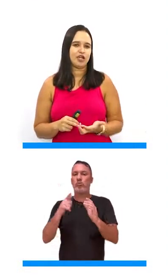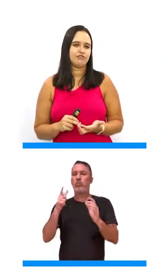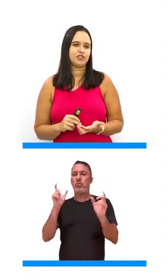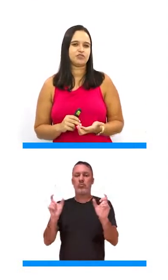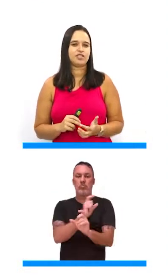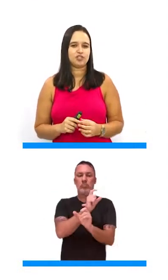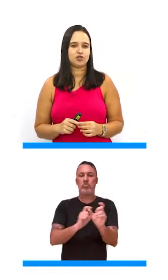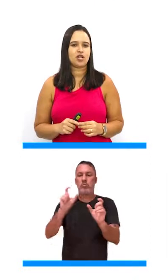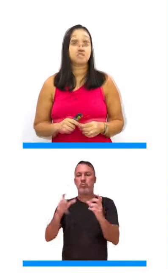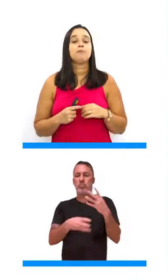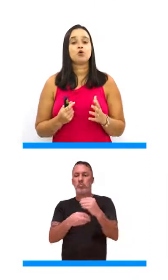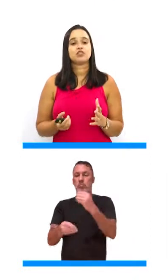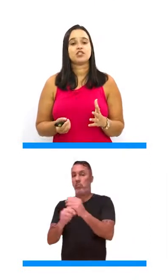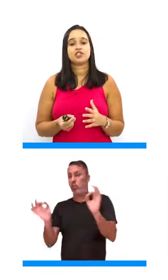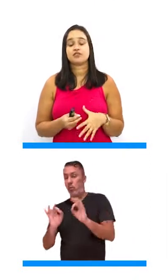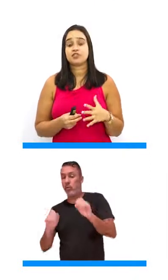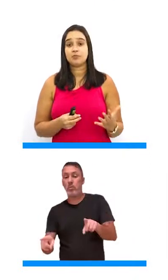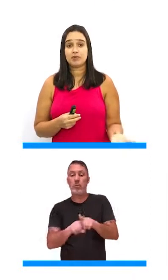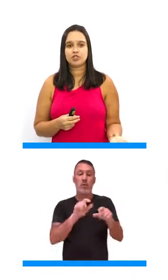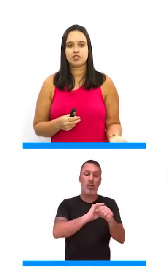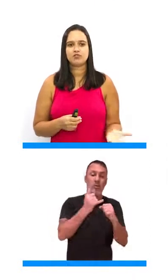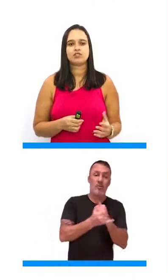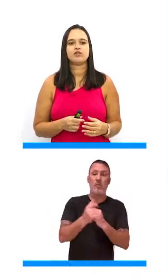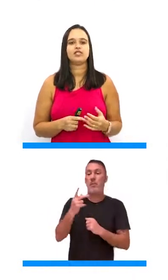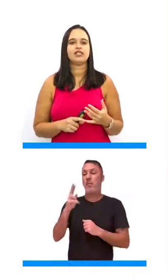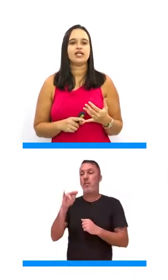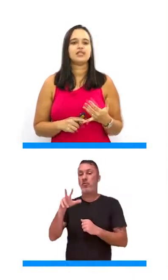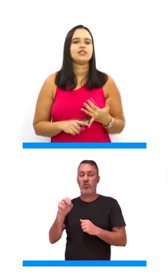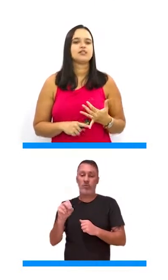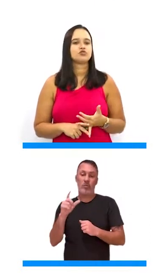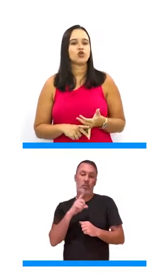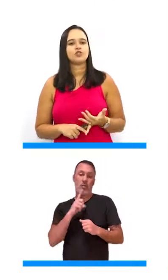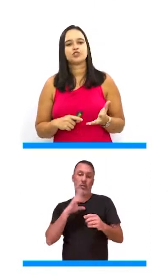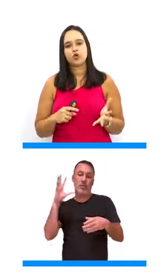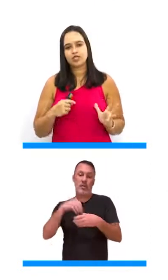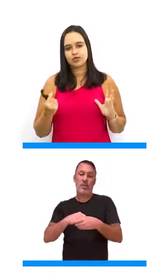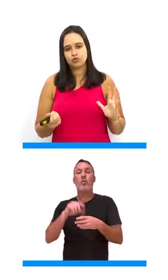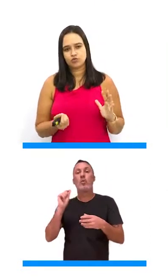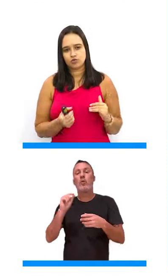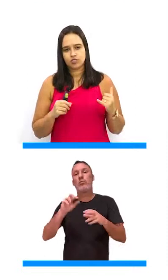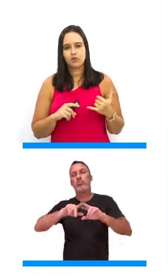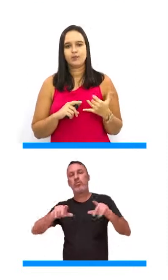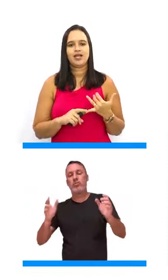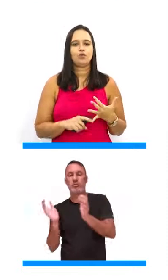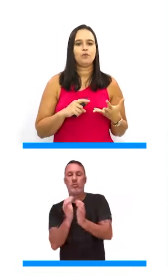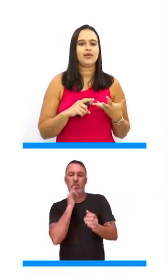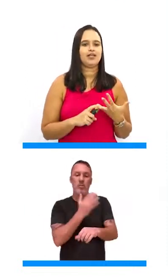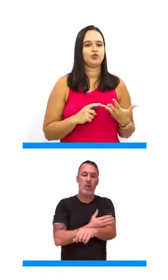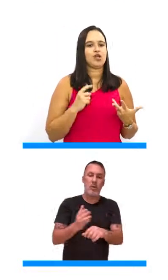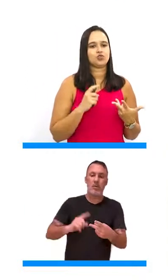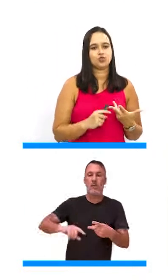de afixos derivacionais. Poucos adjetivos são primitivos, então, dentre eles estão os nomes de cores e alguns outros. Então,